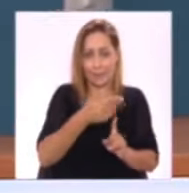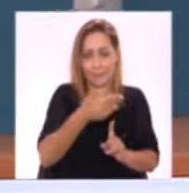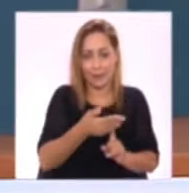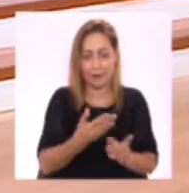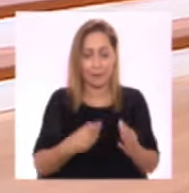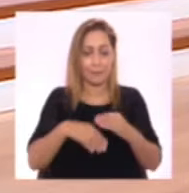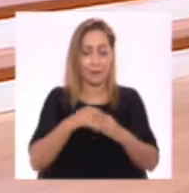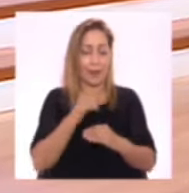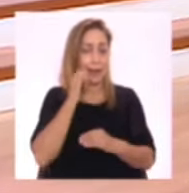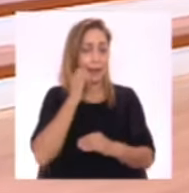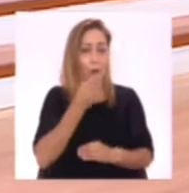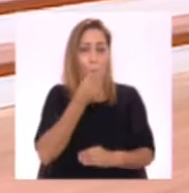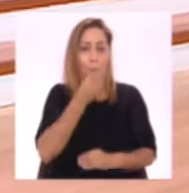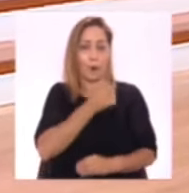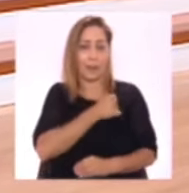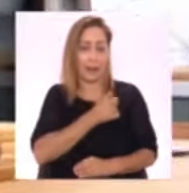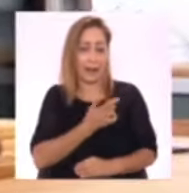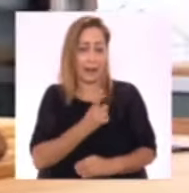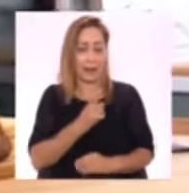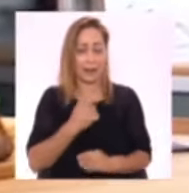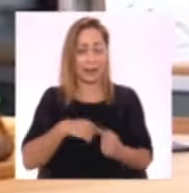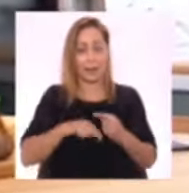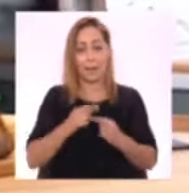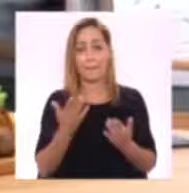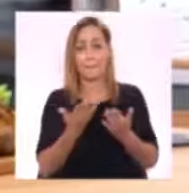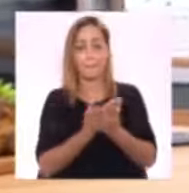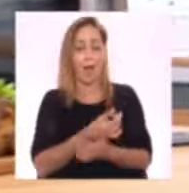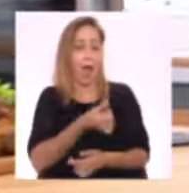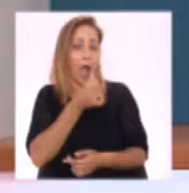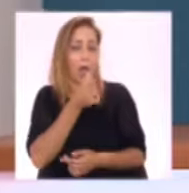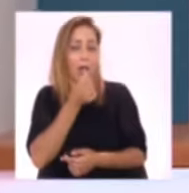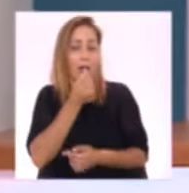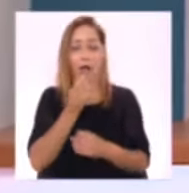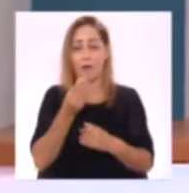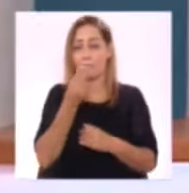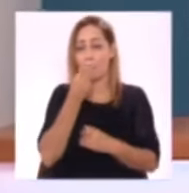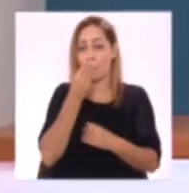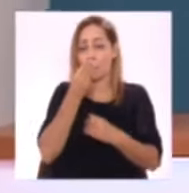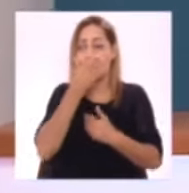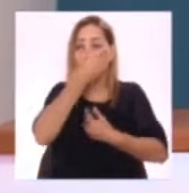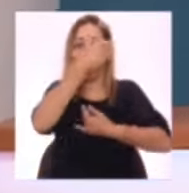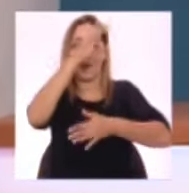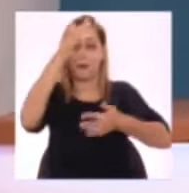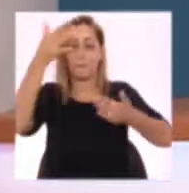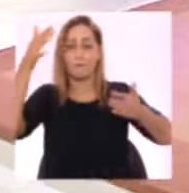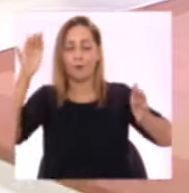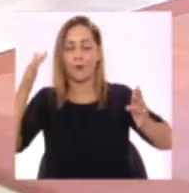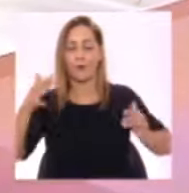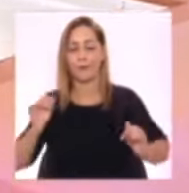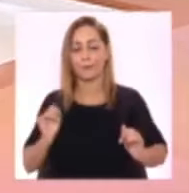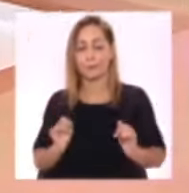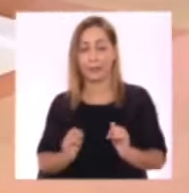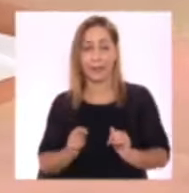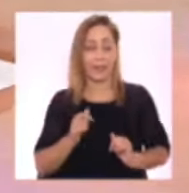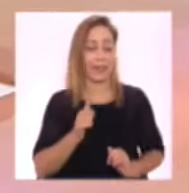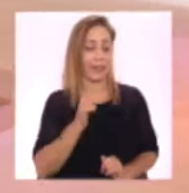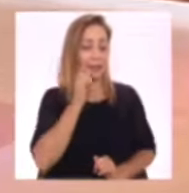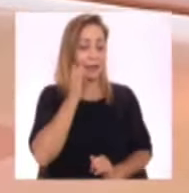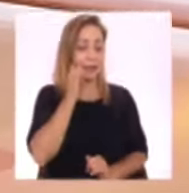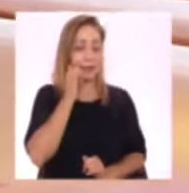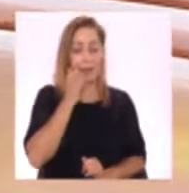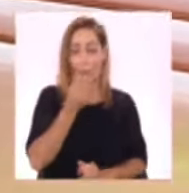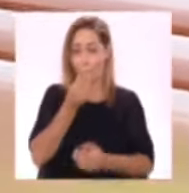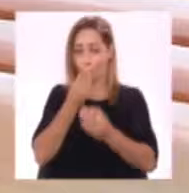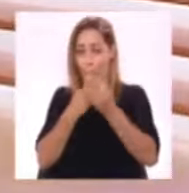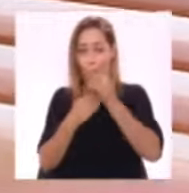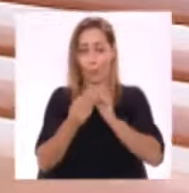não come em casa, dá pão e água, vai comer lá fora. E quem não